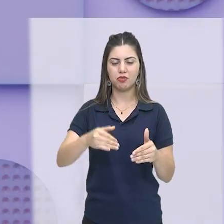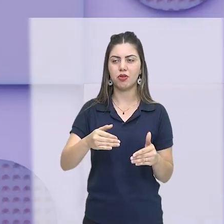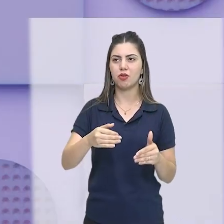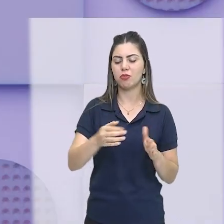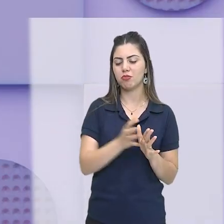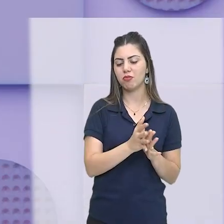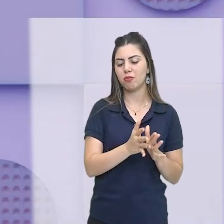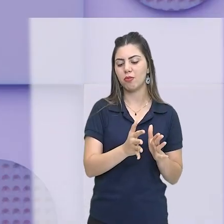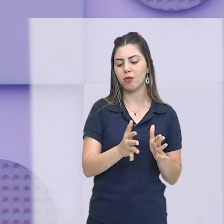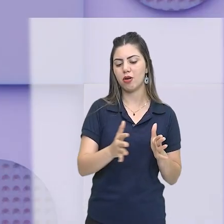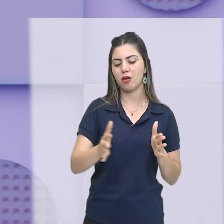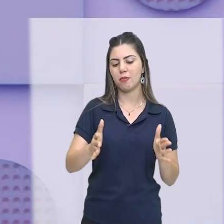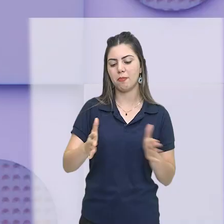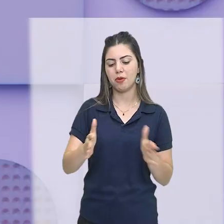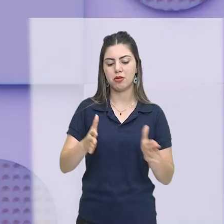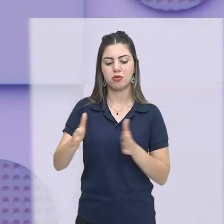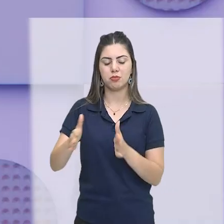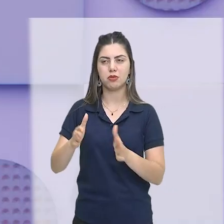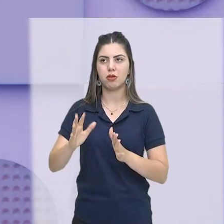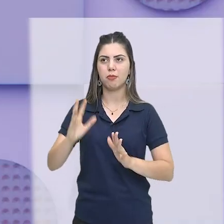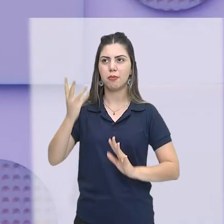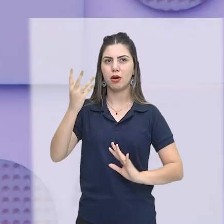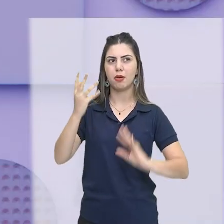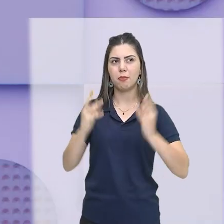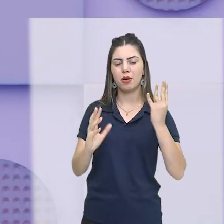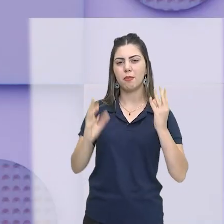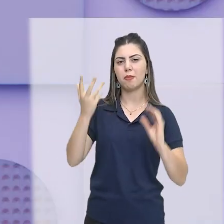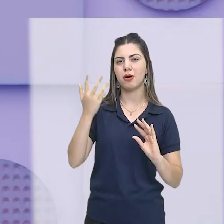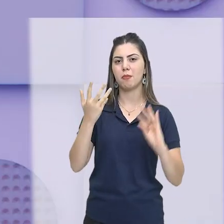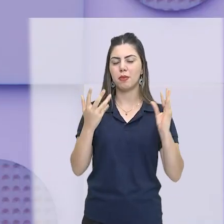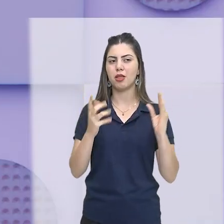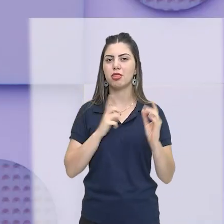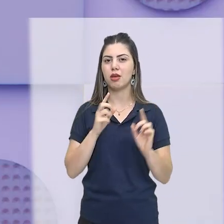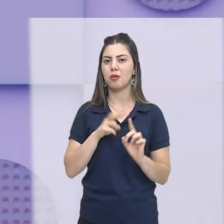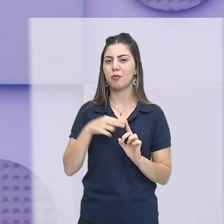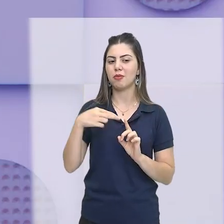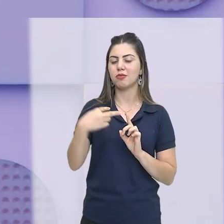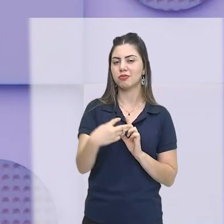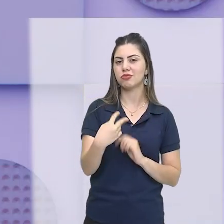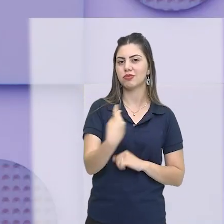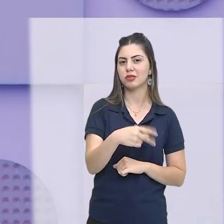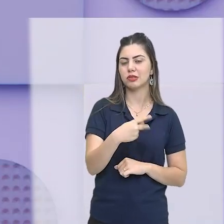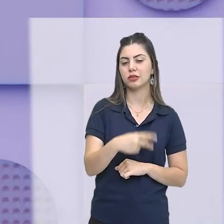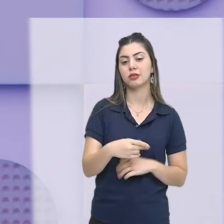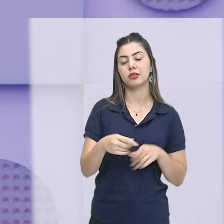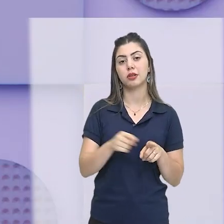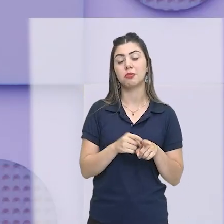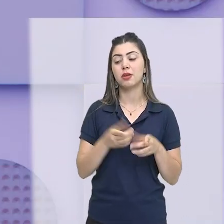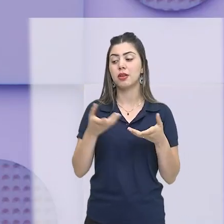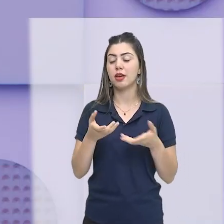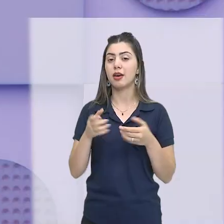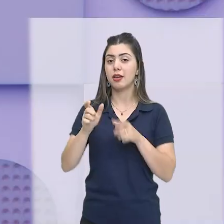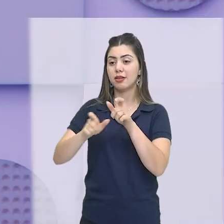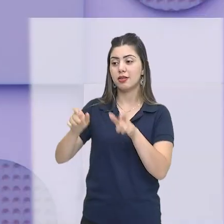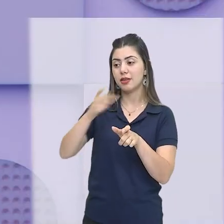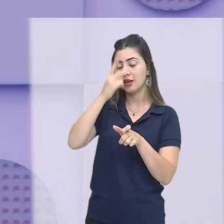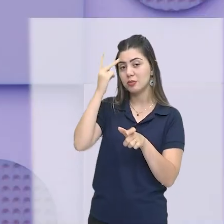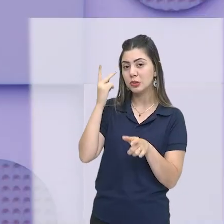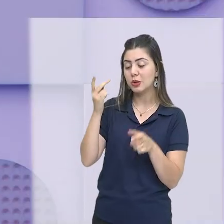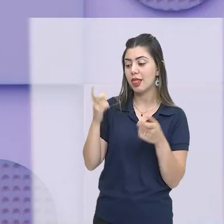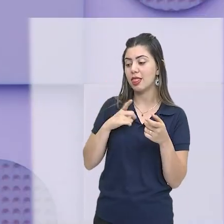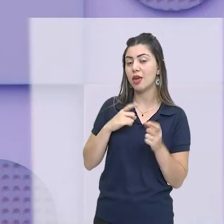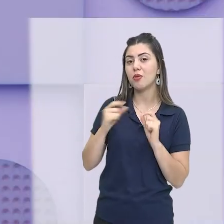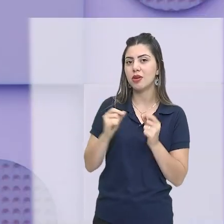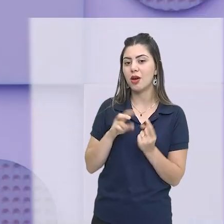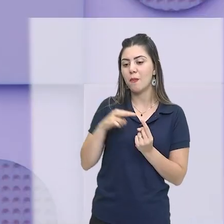momento, cada situação que acontece com ele, e convida que as pessoas ao redor dele olhem também com